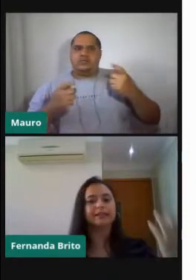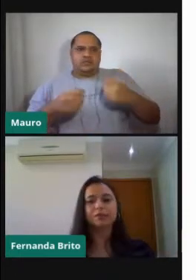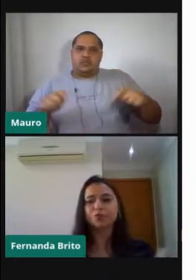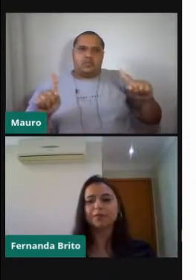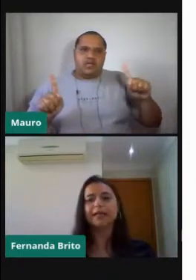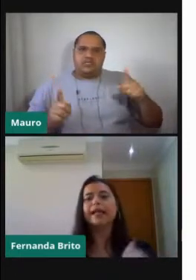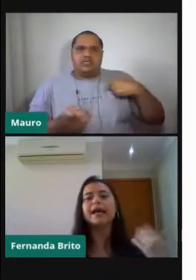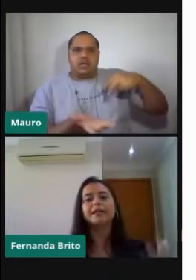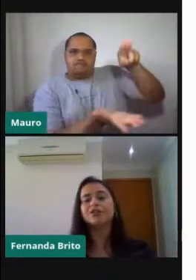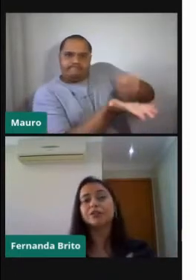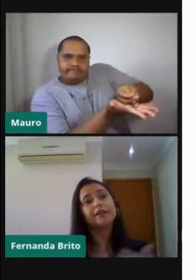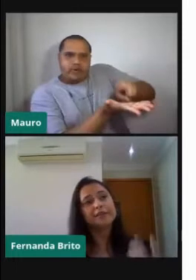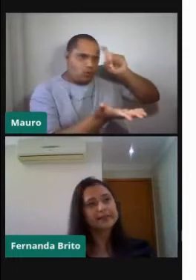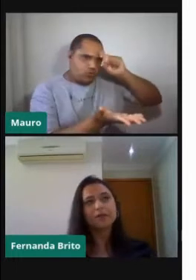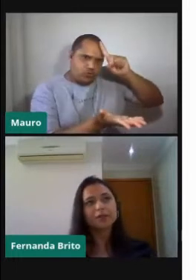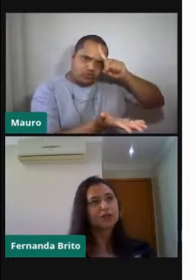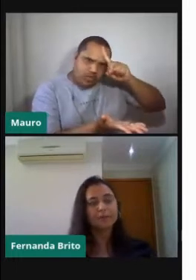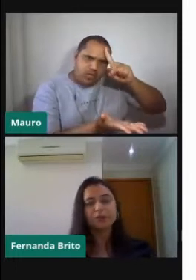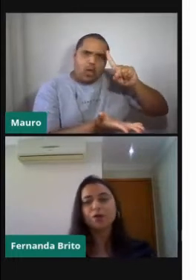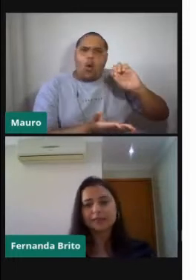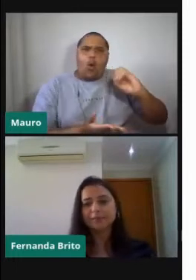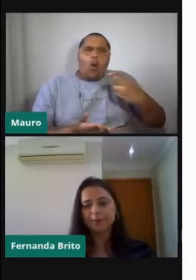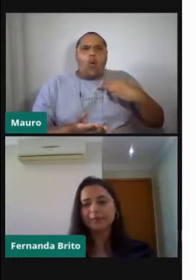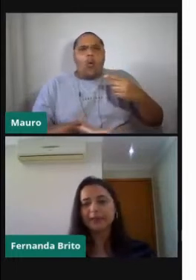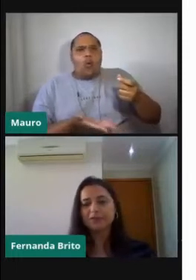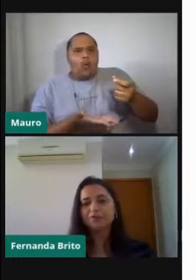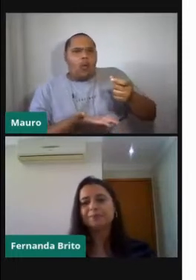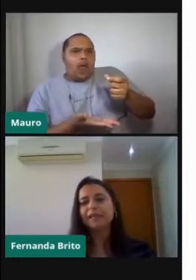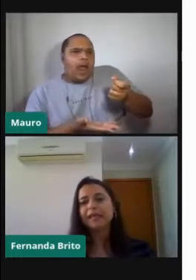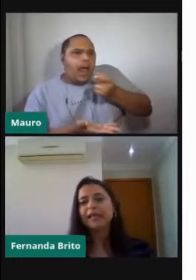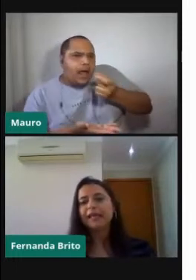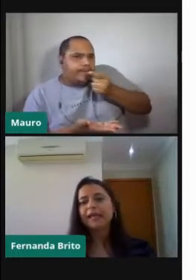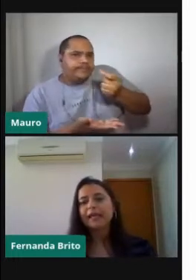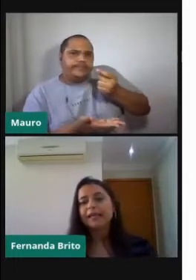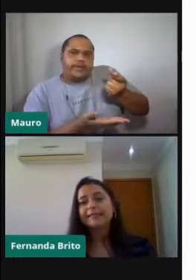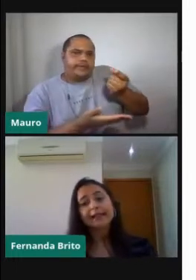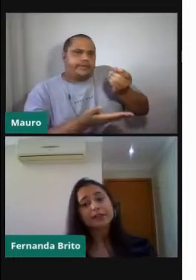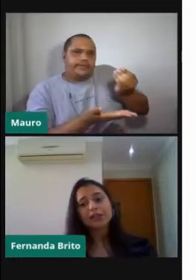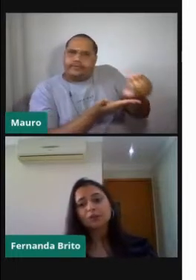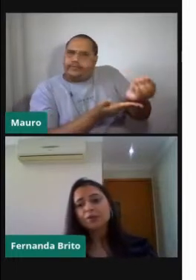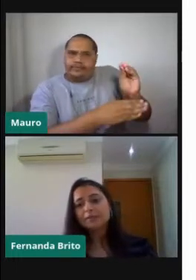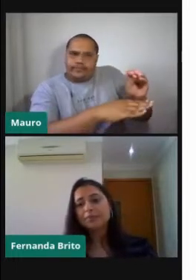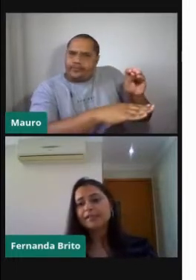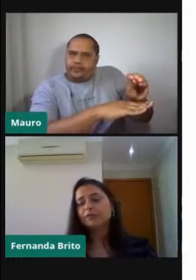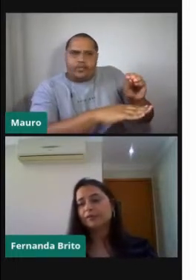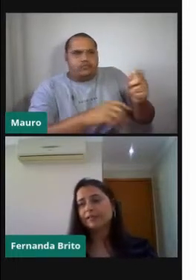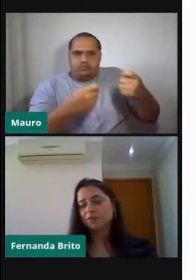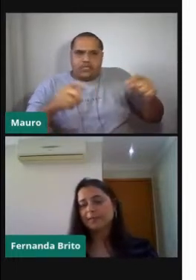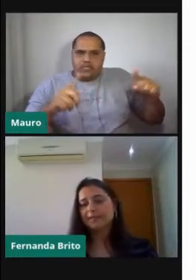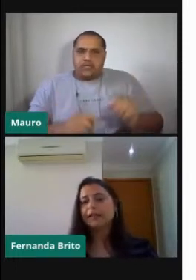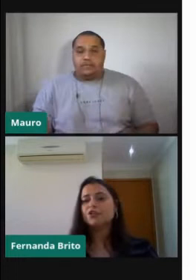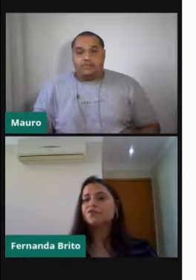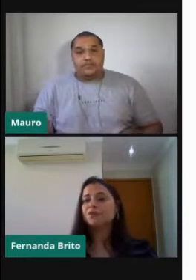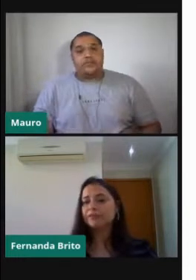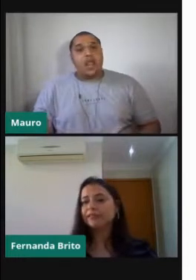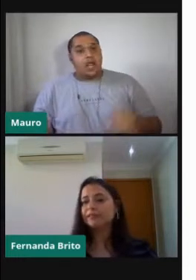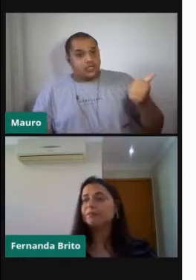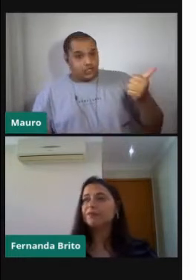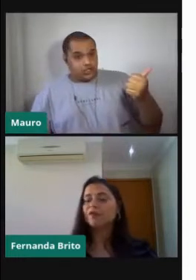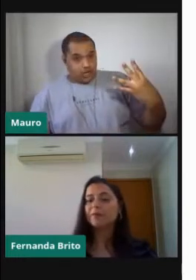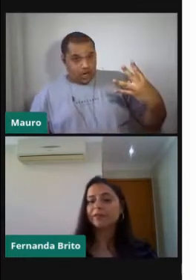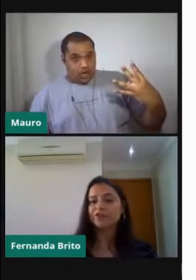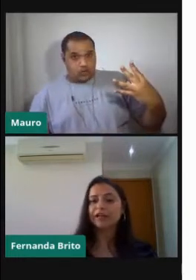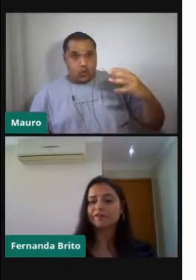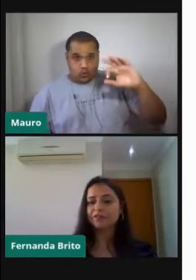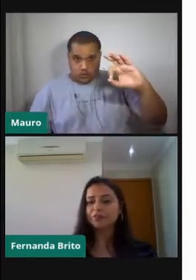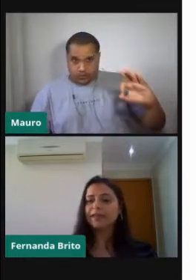de internação hospitalar e de intervenção medicamentosa propriamente. Cerca de 14% desses pacientes vão ter